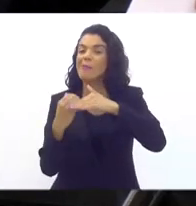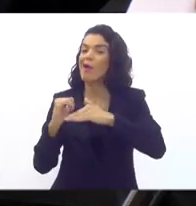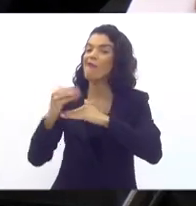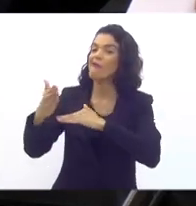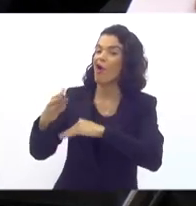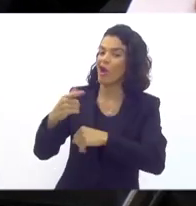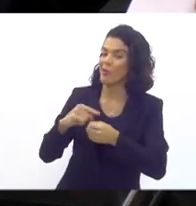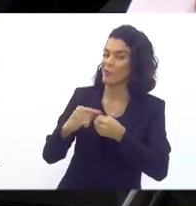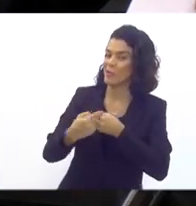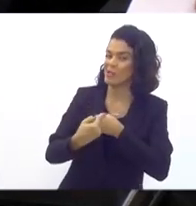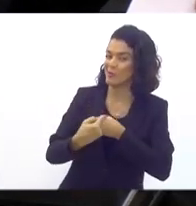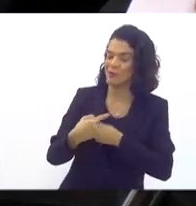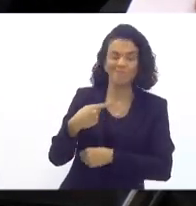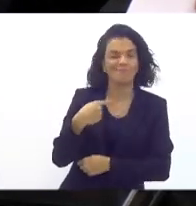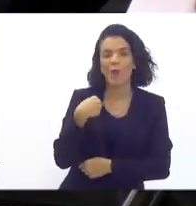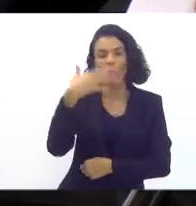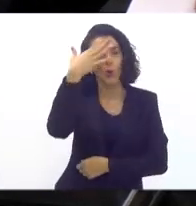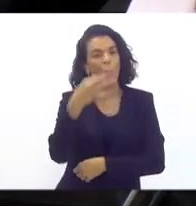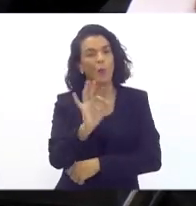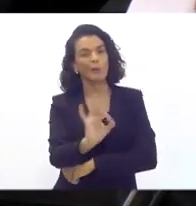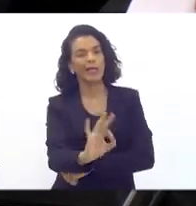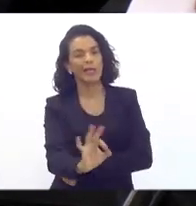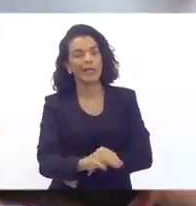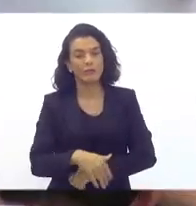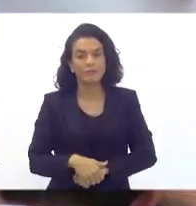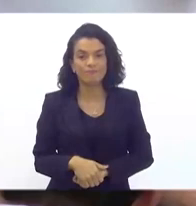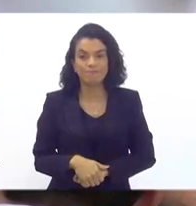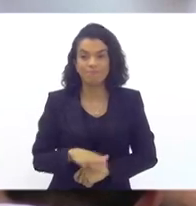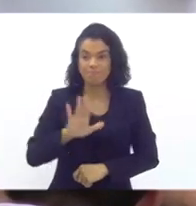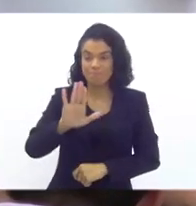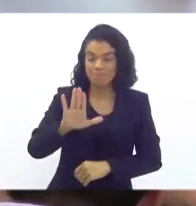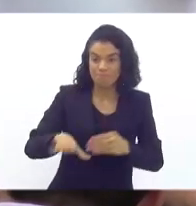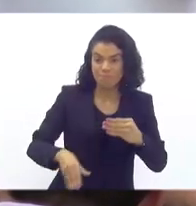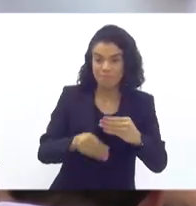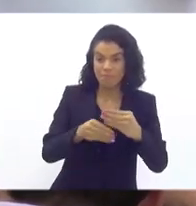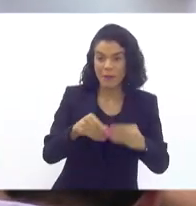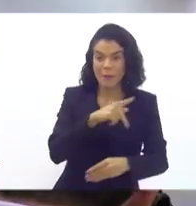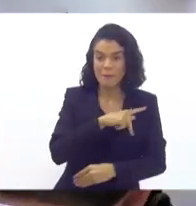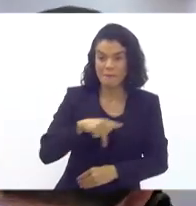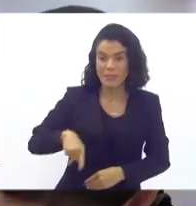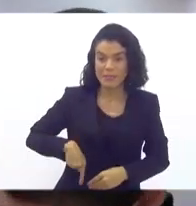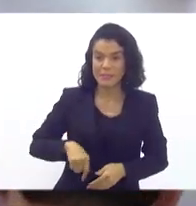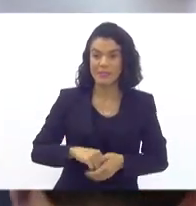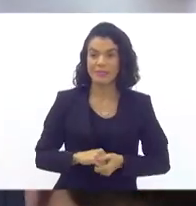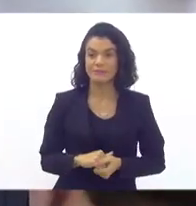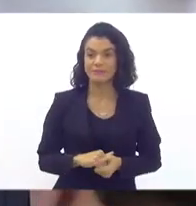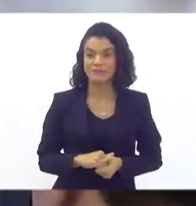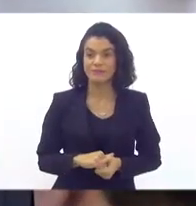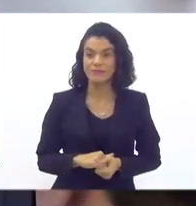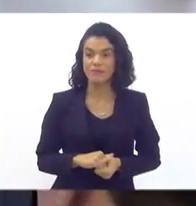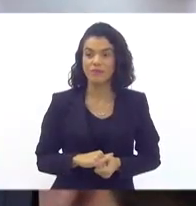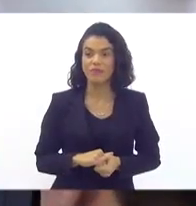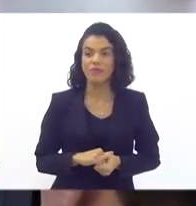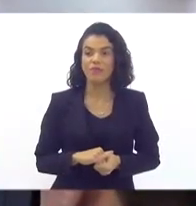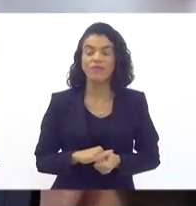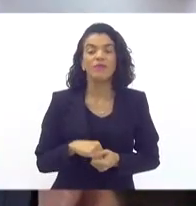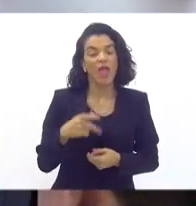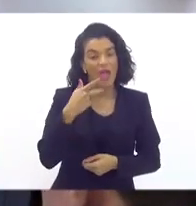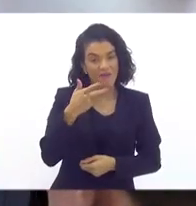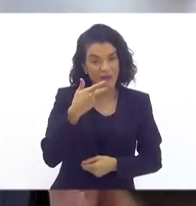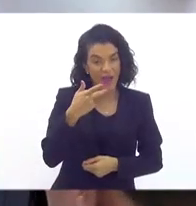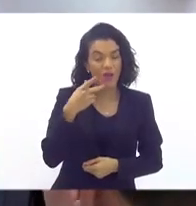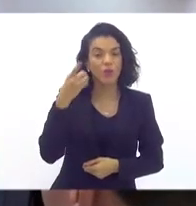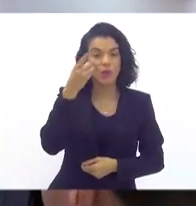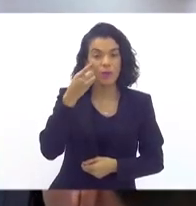do município isso é que eu não estou compreendendo bem senhor presidente me permite uma parte boa parte Deputado Dionísio oportuna fala do deputado